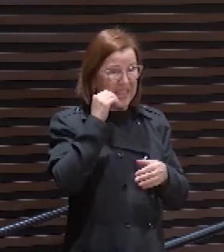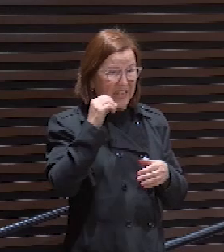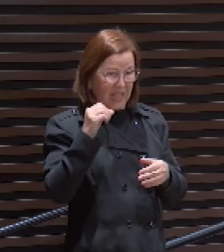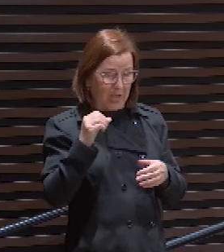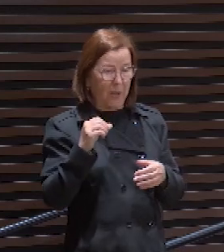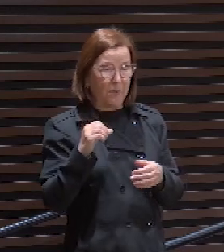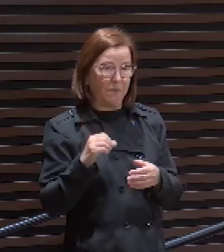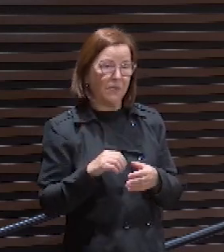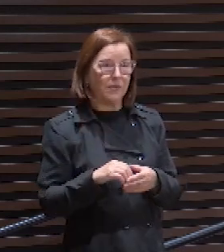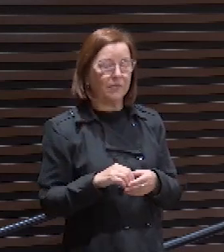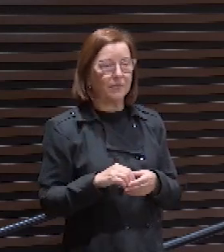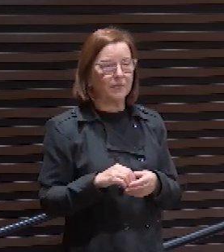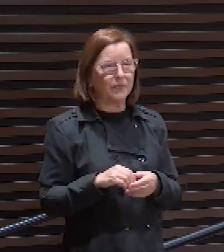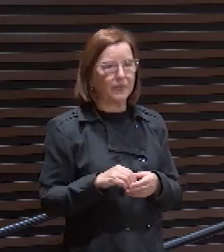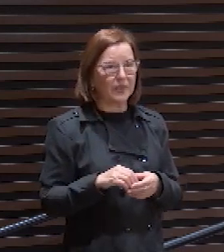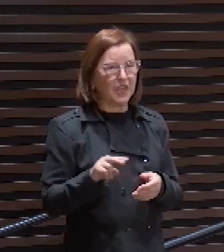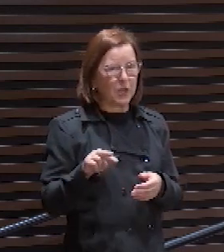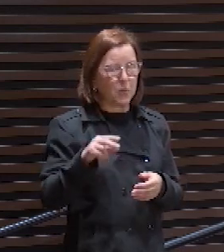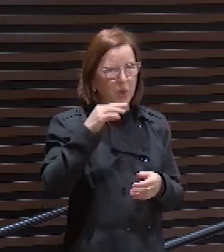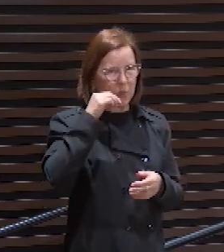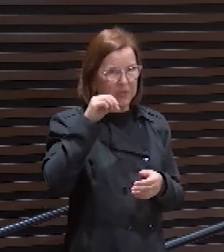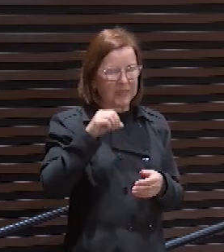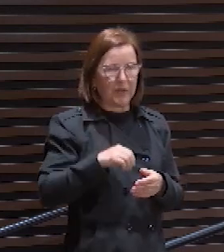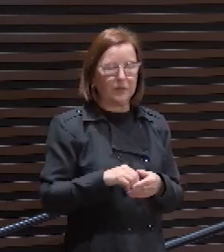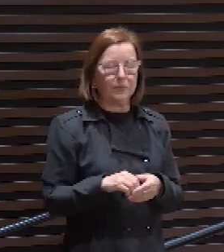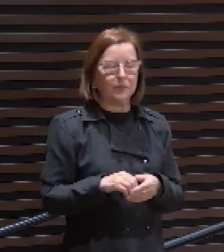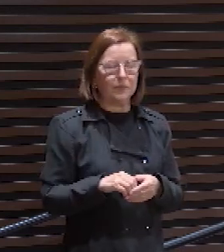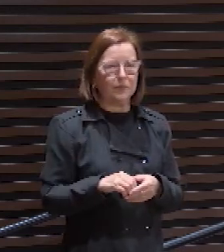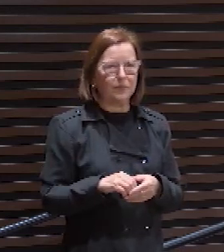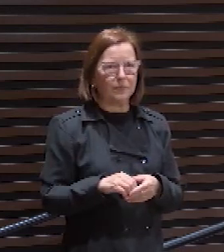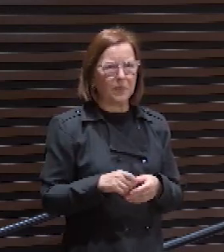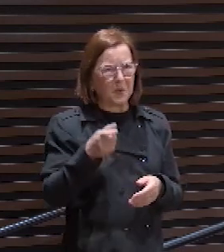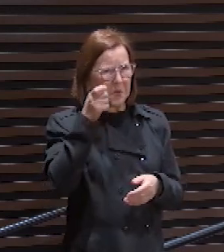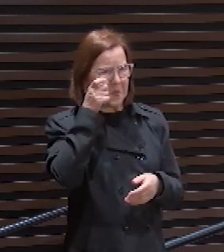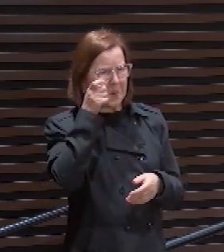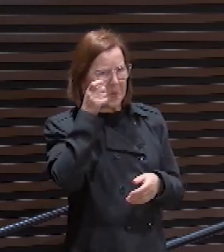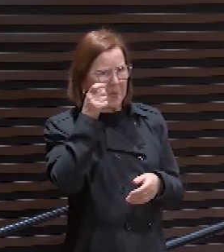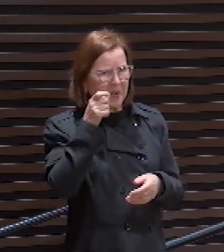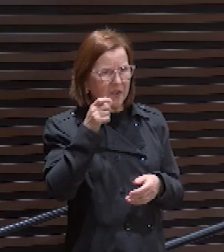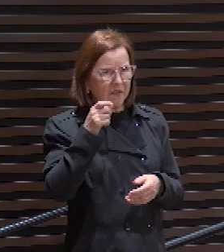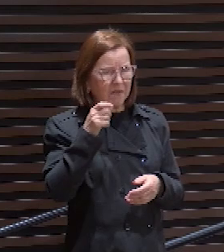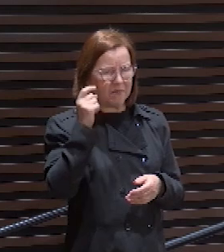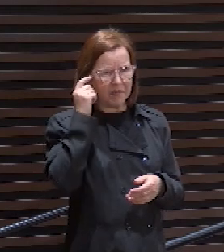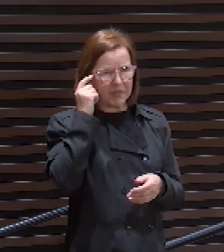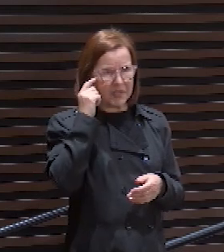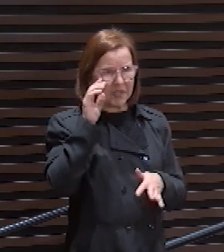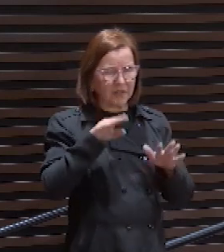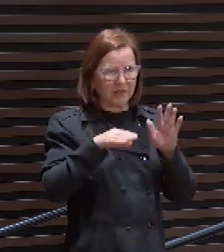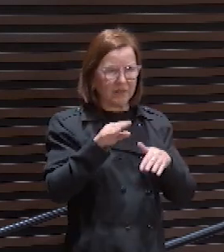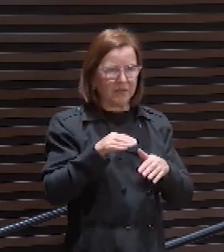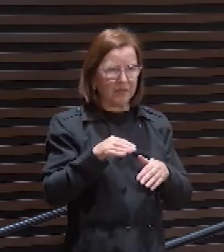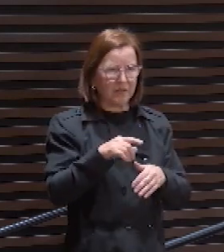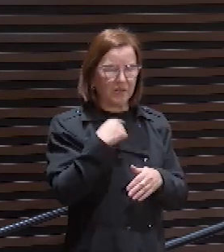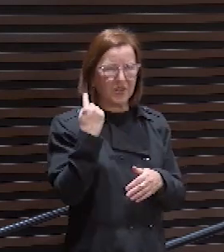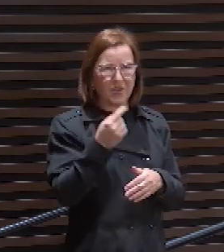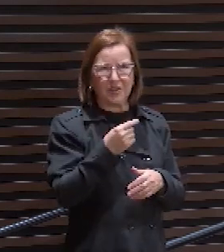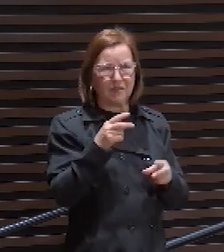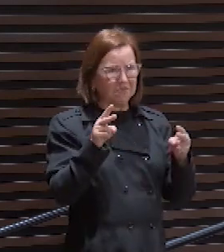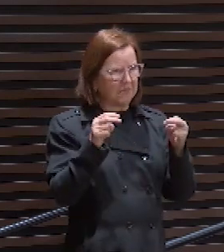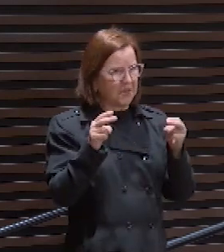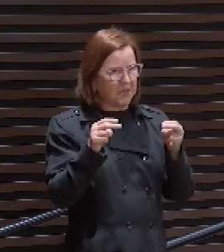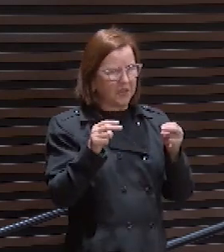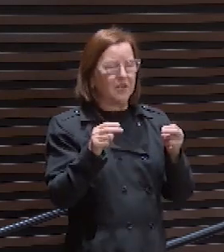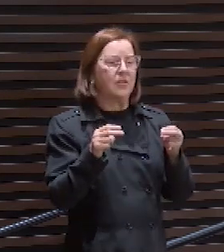pensar que, muitas vezes, a gente não atenta para as palavras de Jesus nos